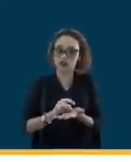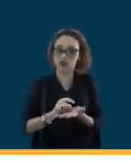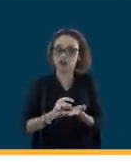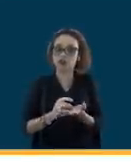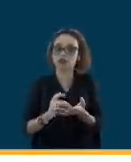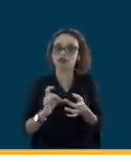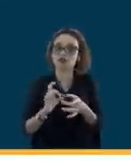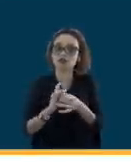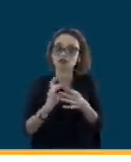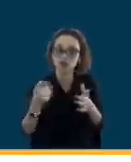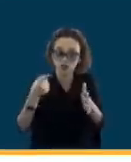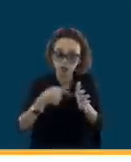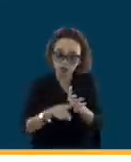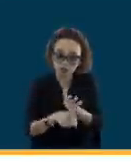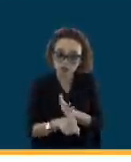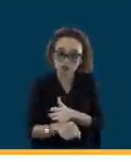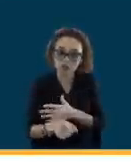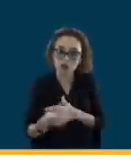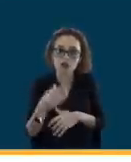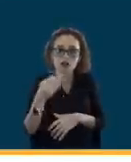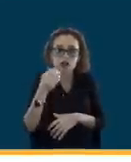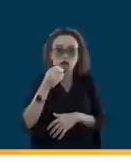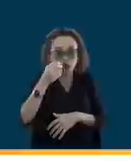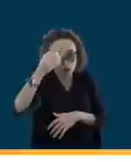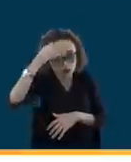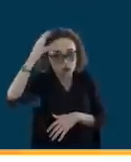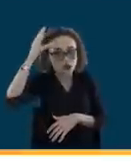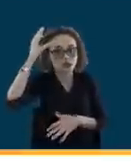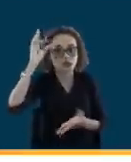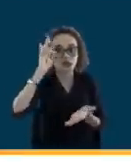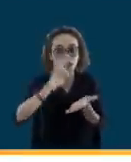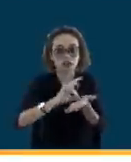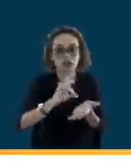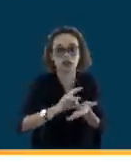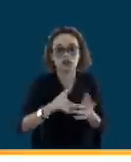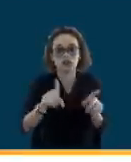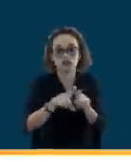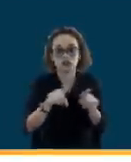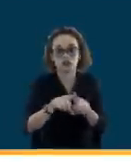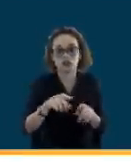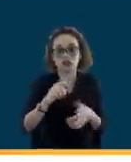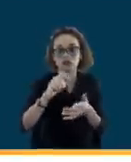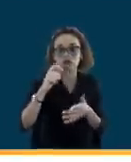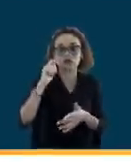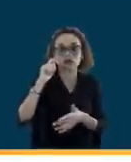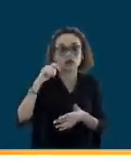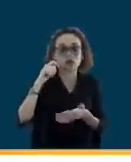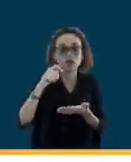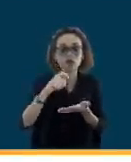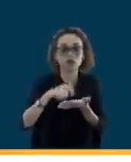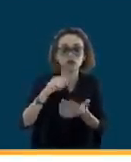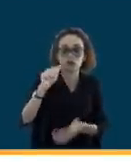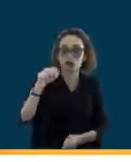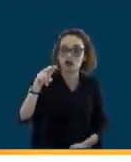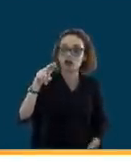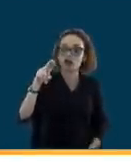o conhecimento da nossa realidade, autores como os grandes